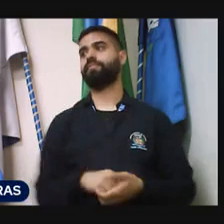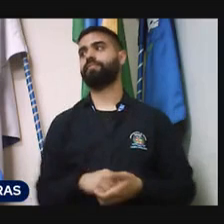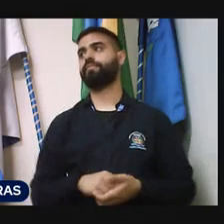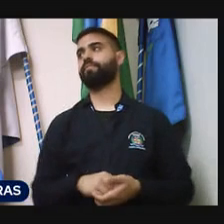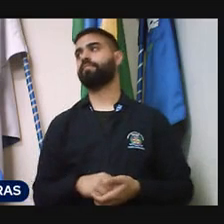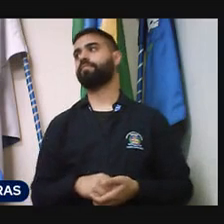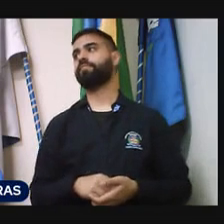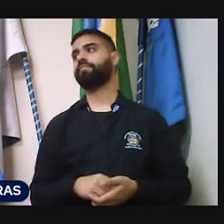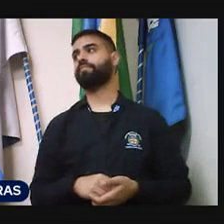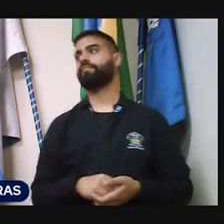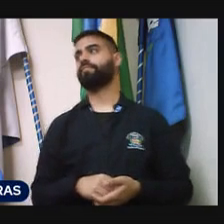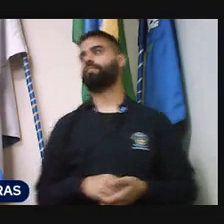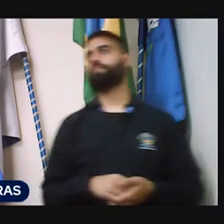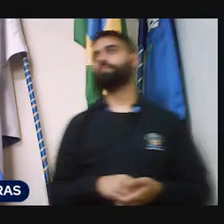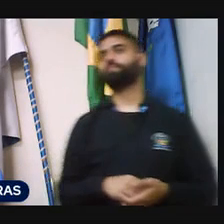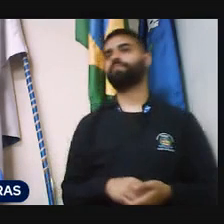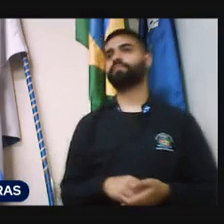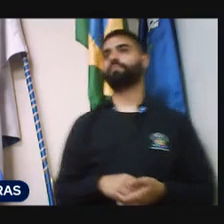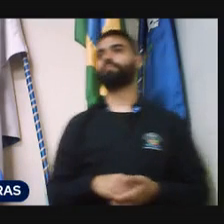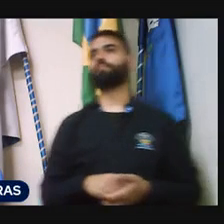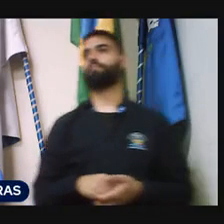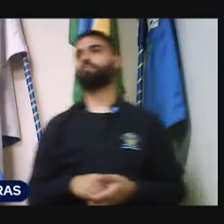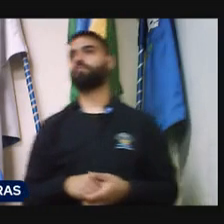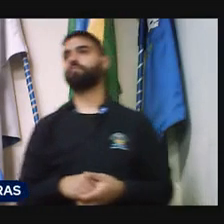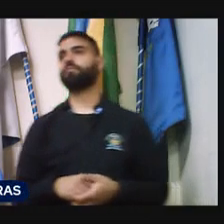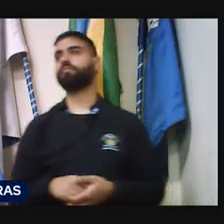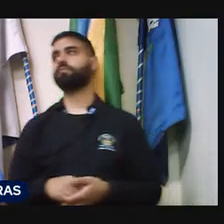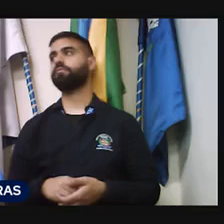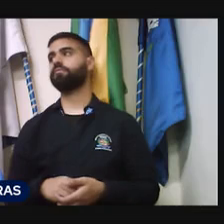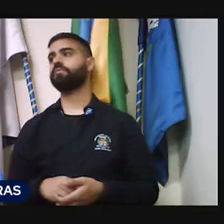foi feita dessa forma